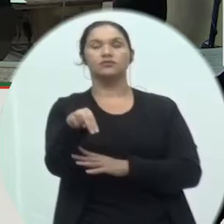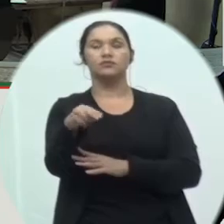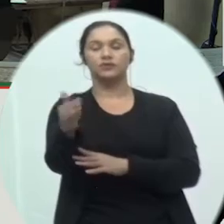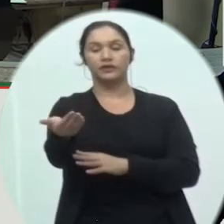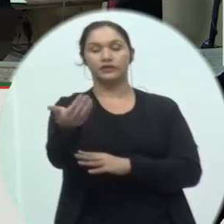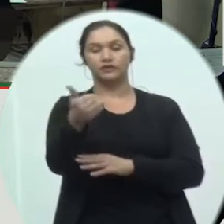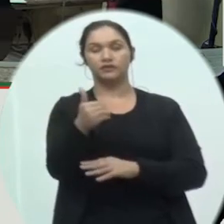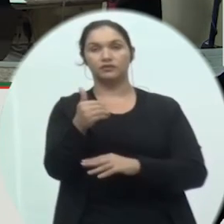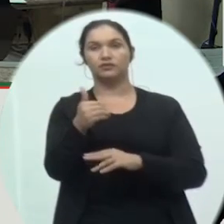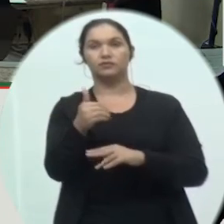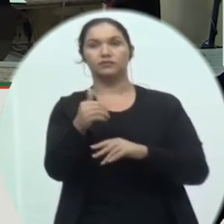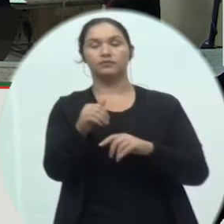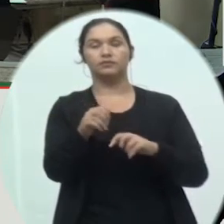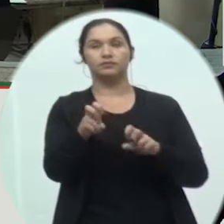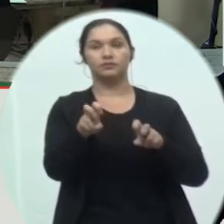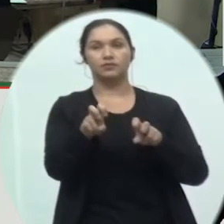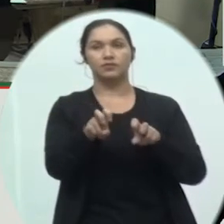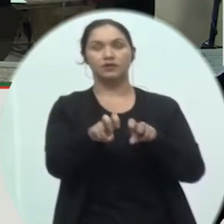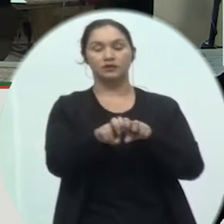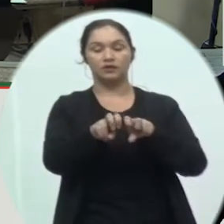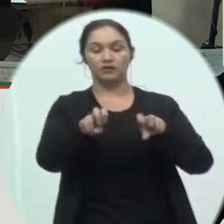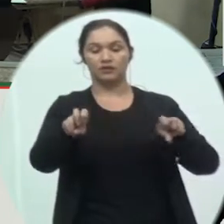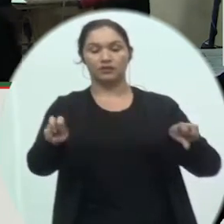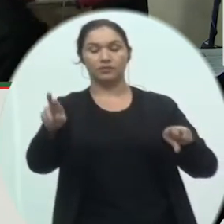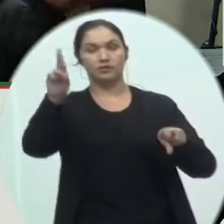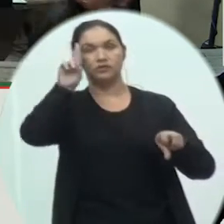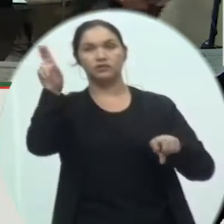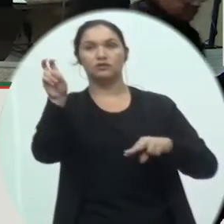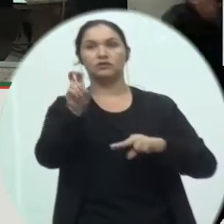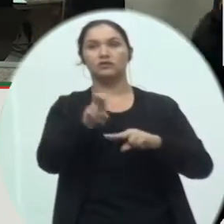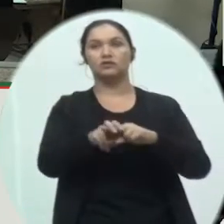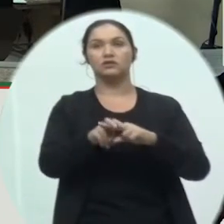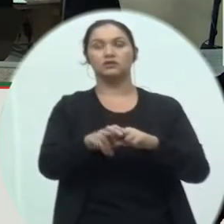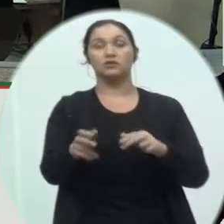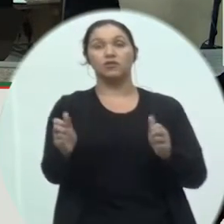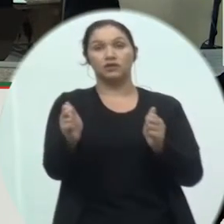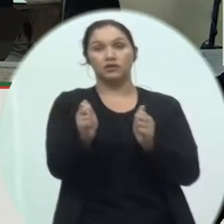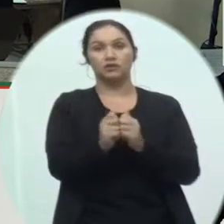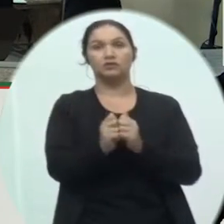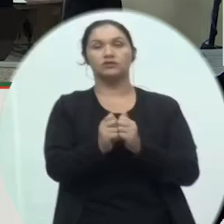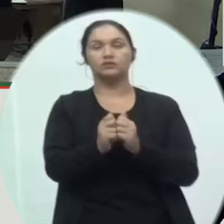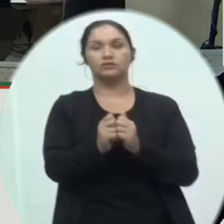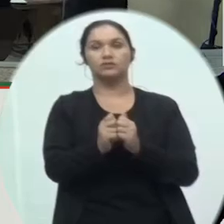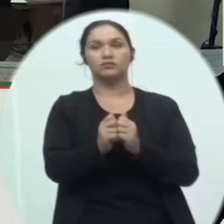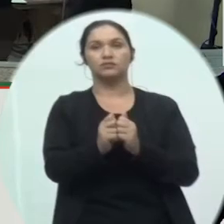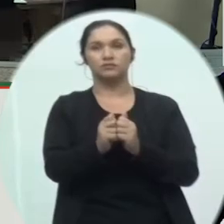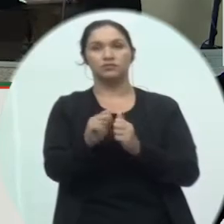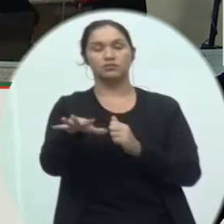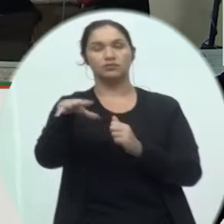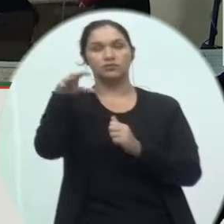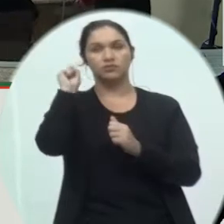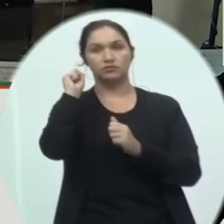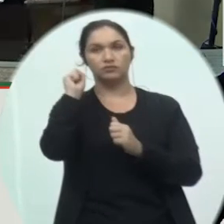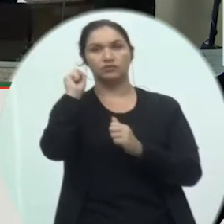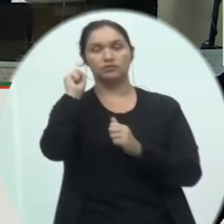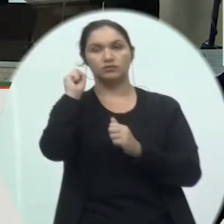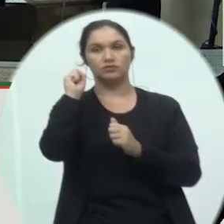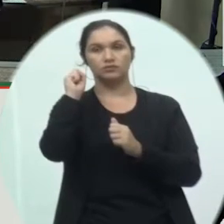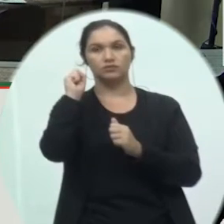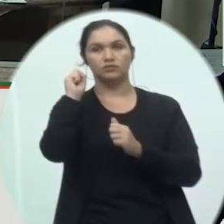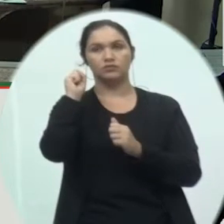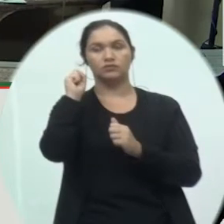o plenário e tome assento à mesa diretora, a fim de acompanharem a respectiva deliberação.